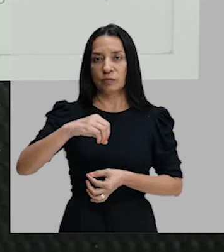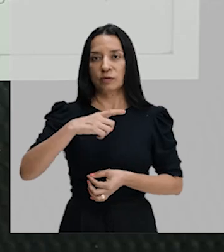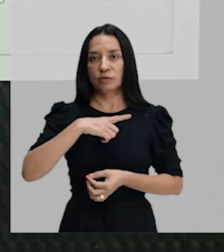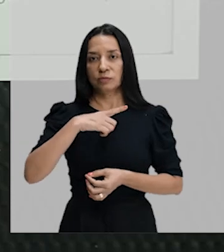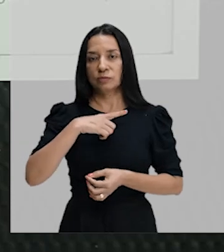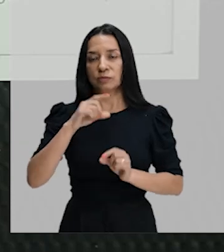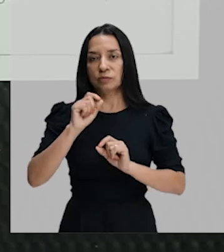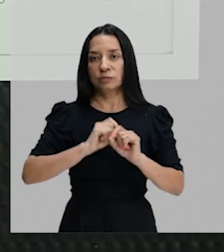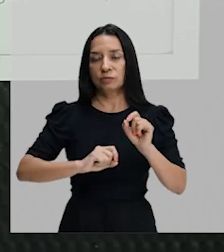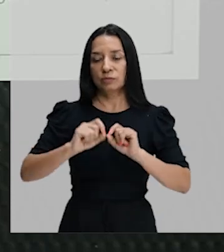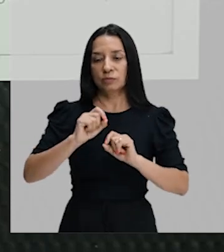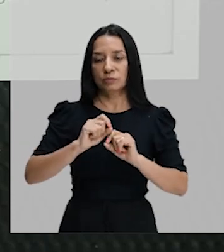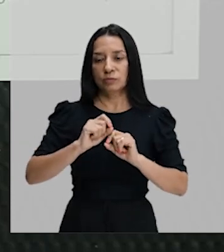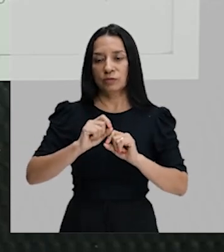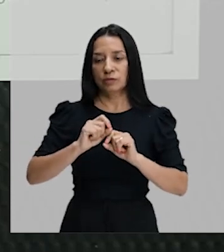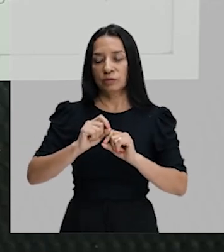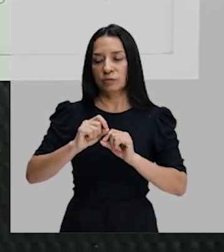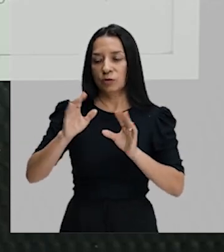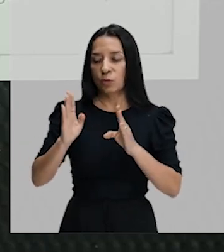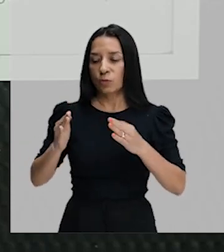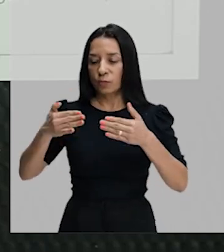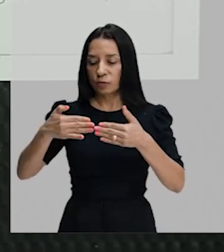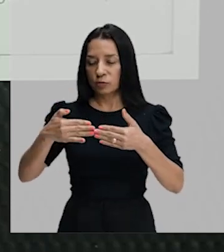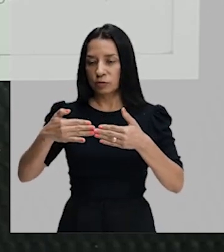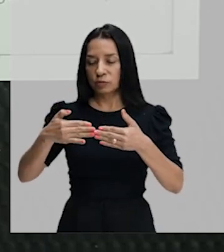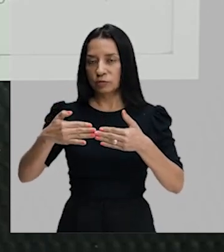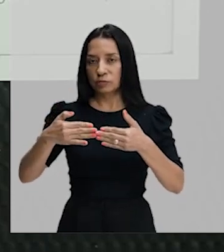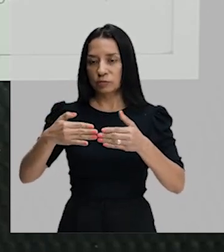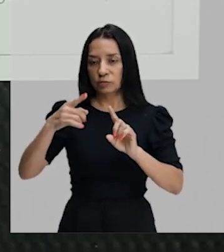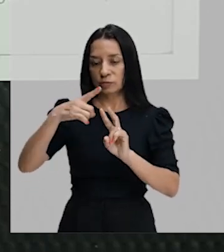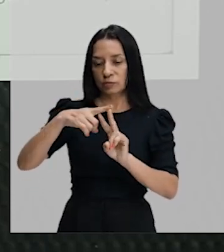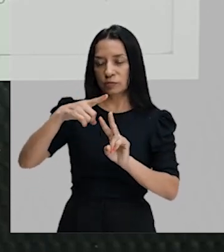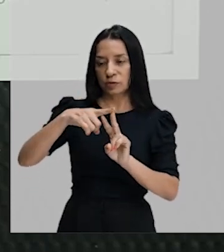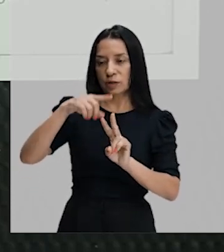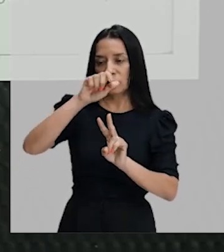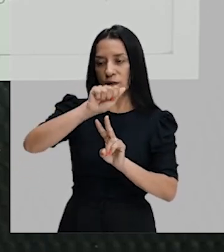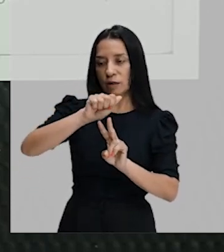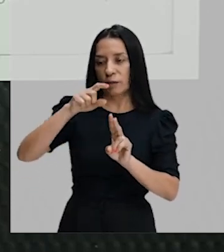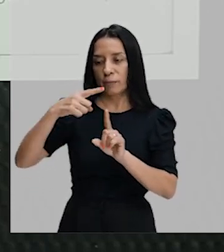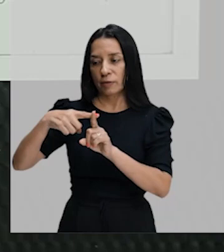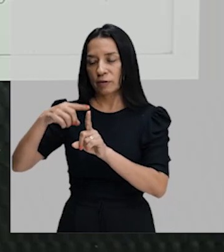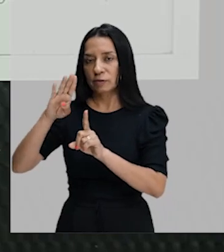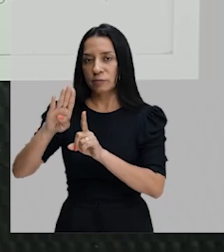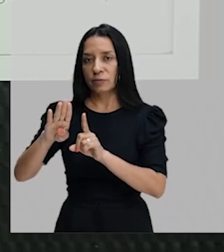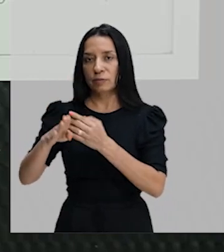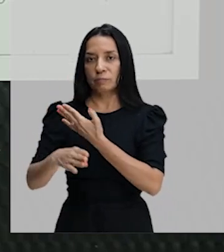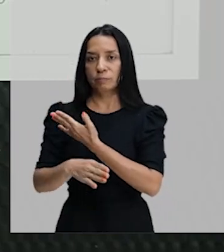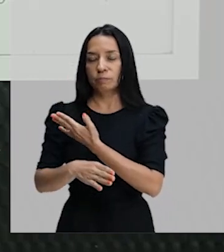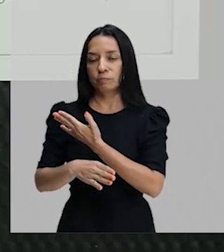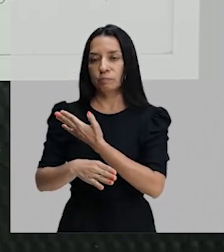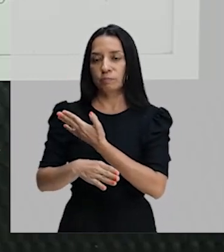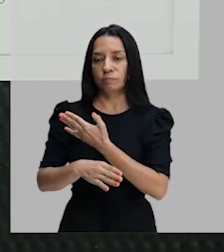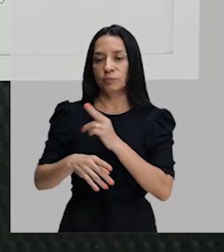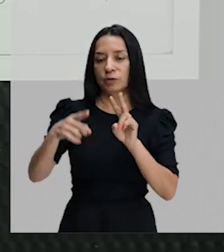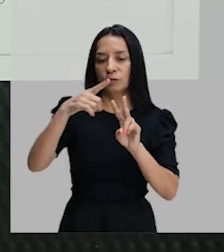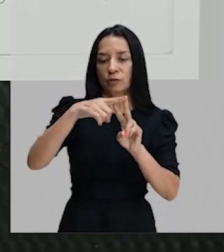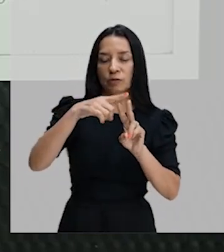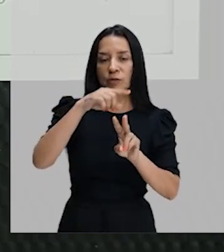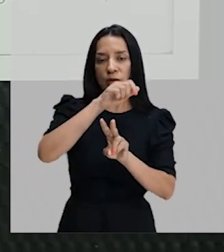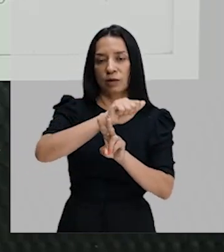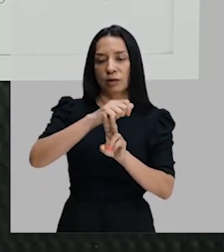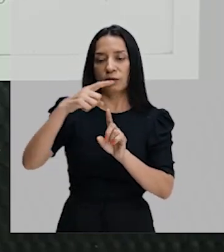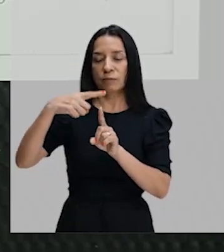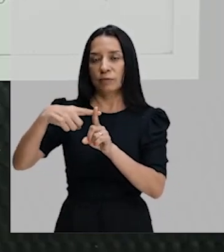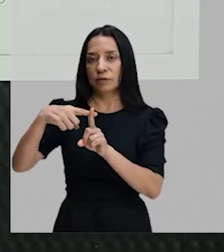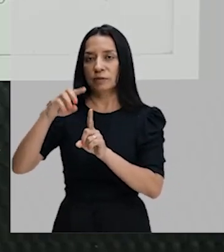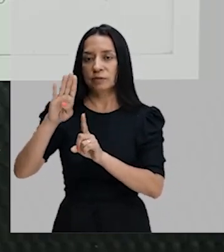aqui, ó, um vetor fechando, que vai ser o vetor A mais B, Neste caso, esse vetor A mais B